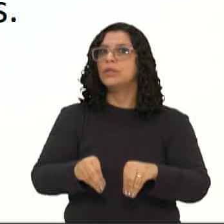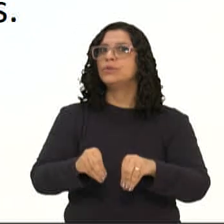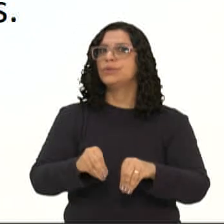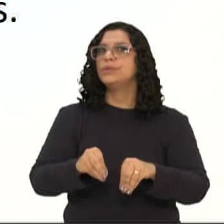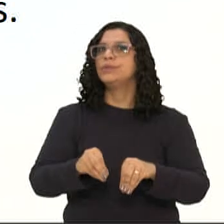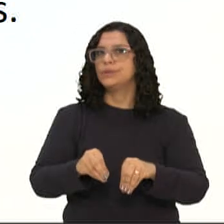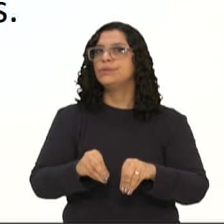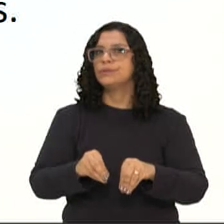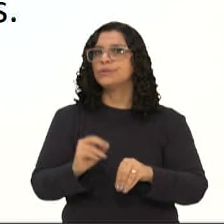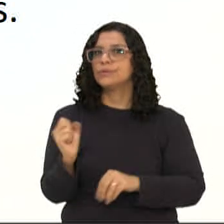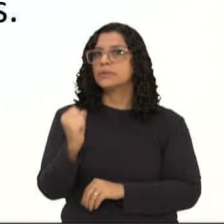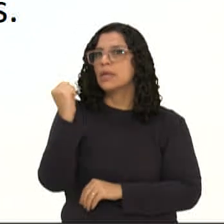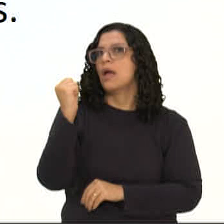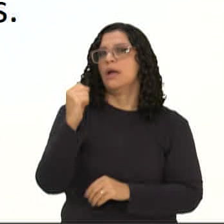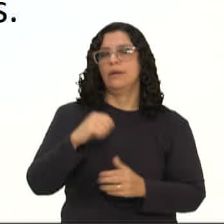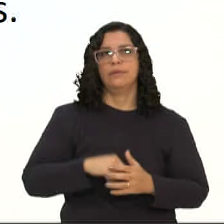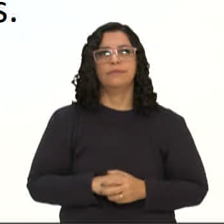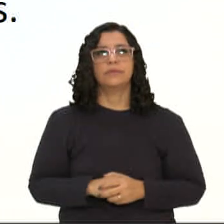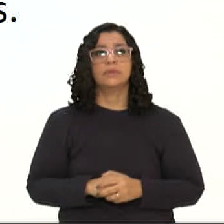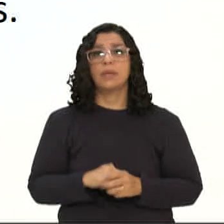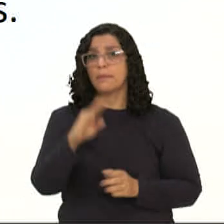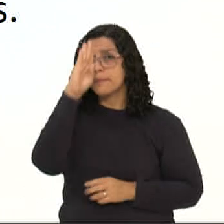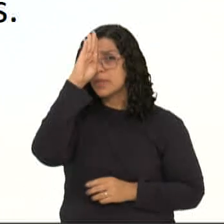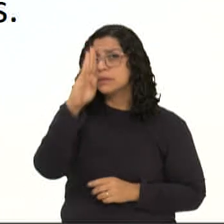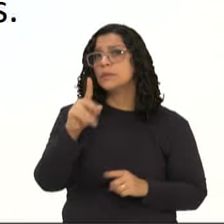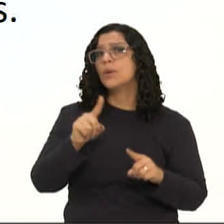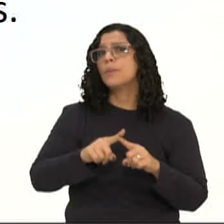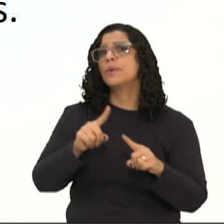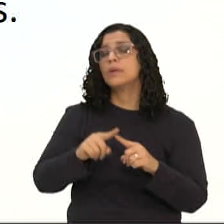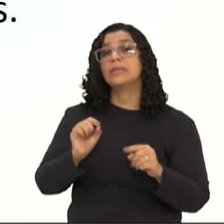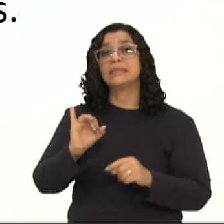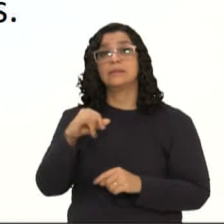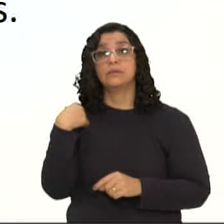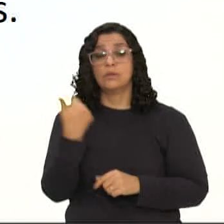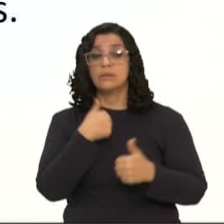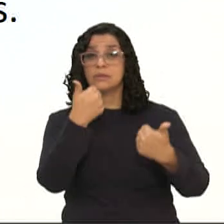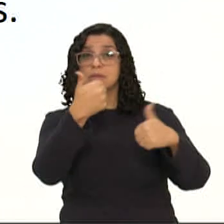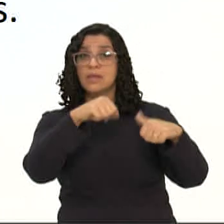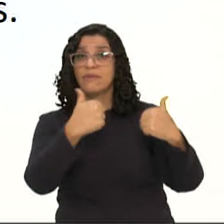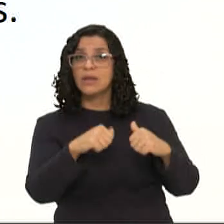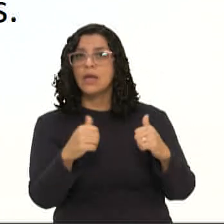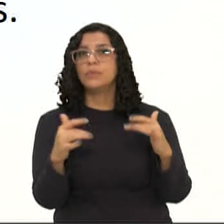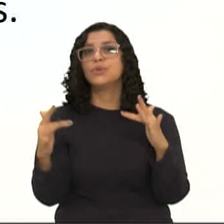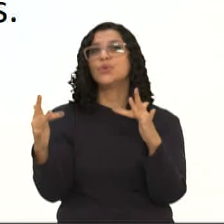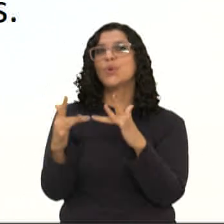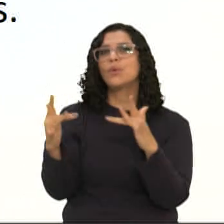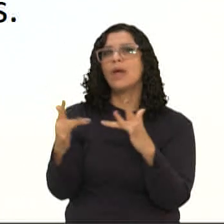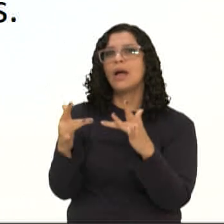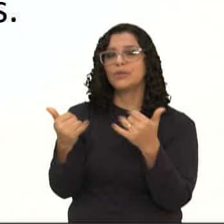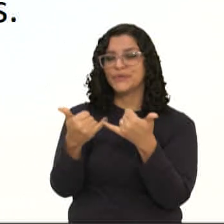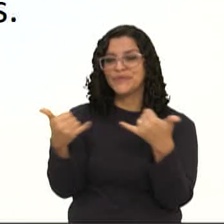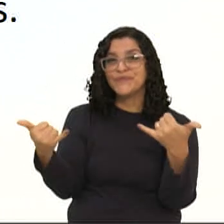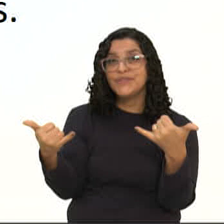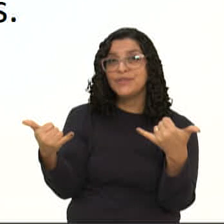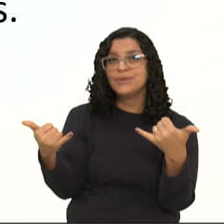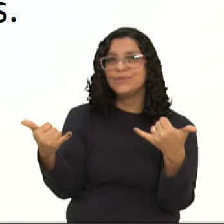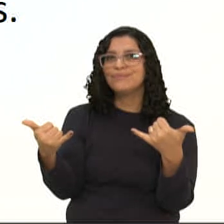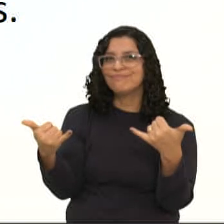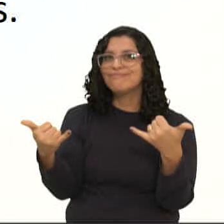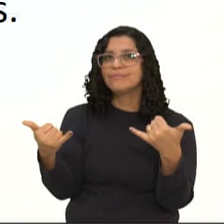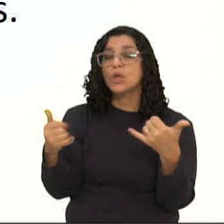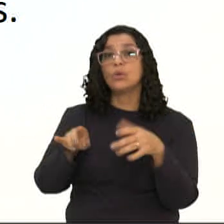menos nocivos, principalmente quando se analisa maus contatos ou